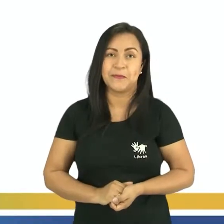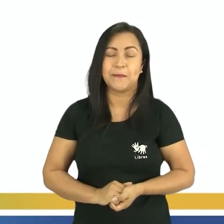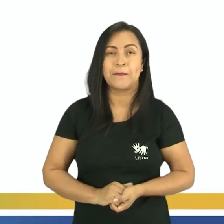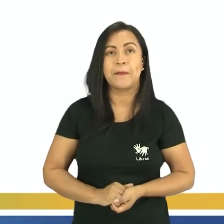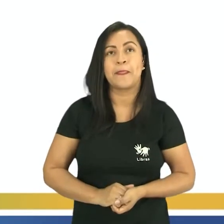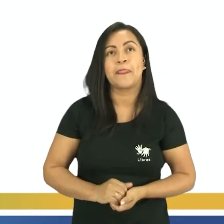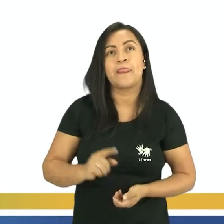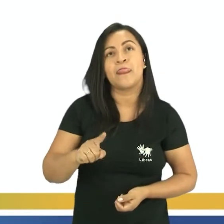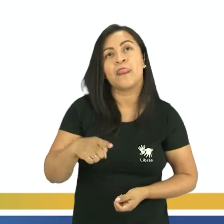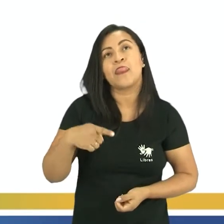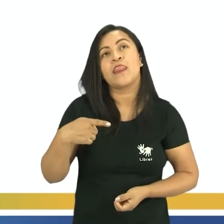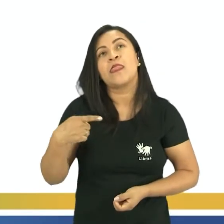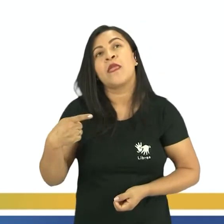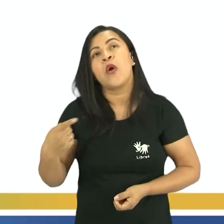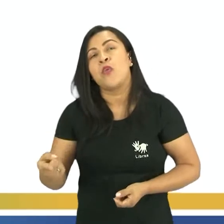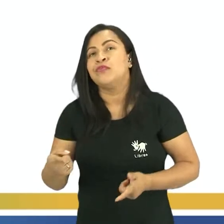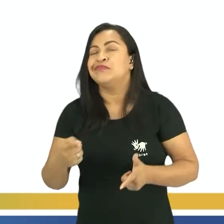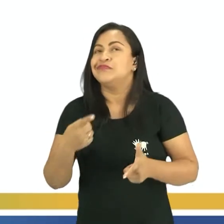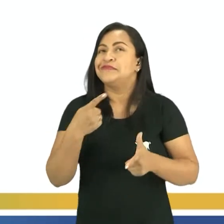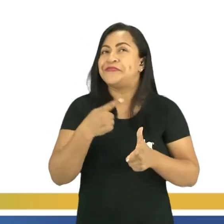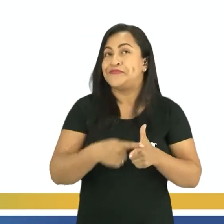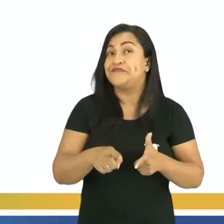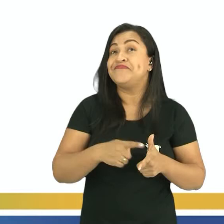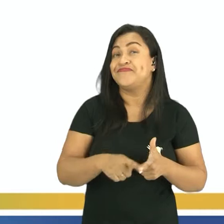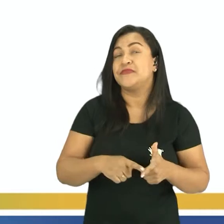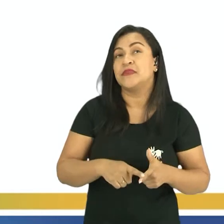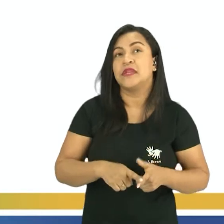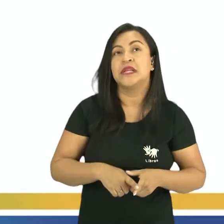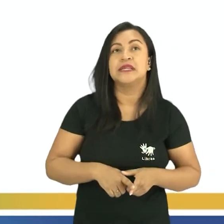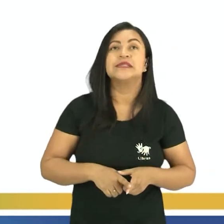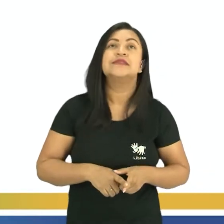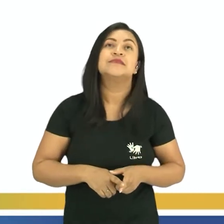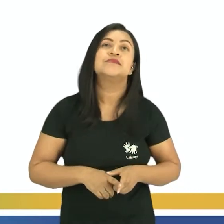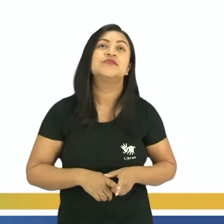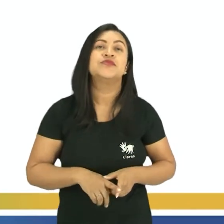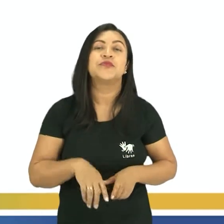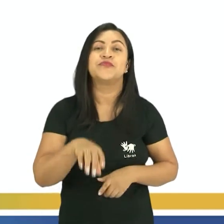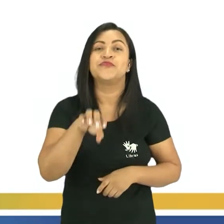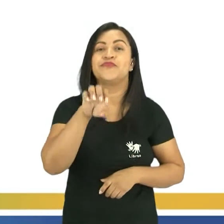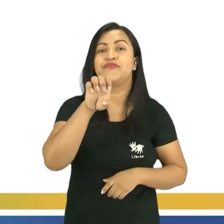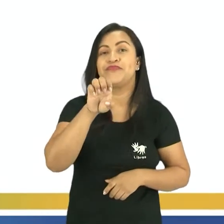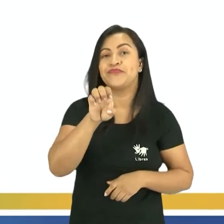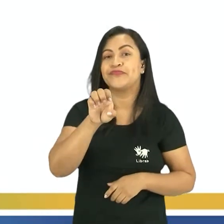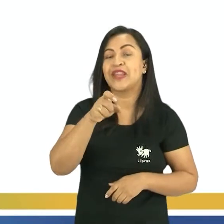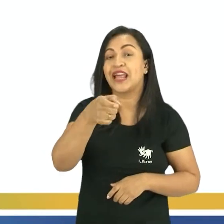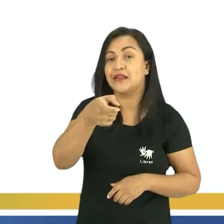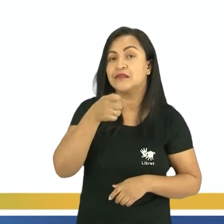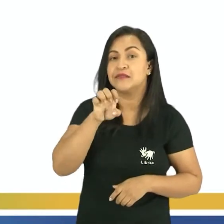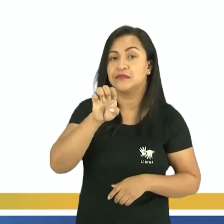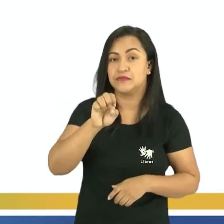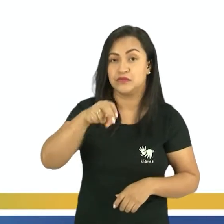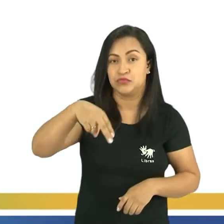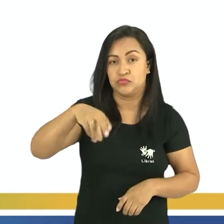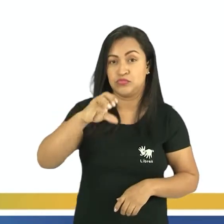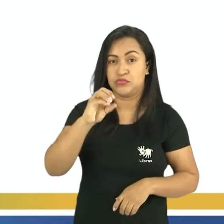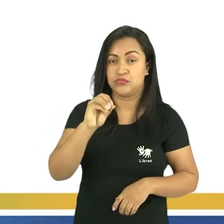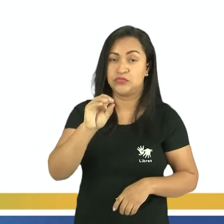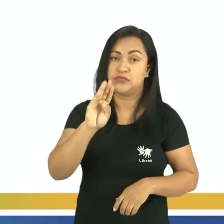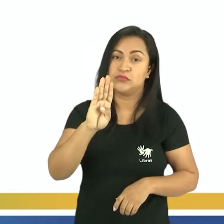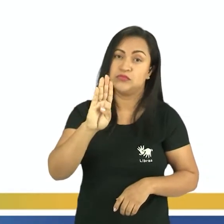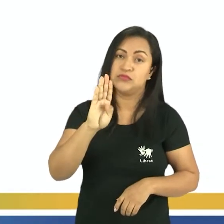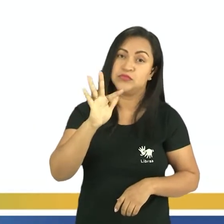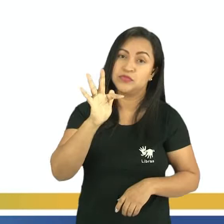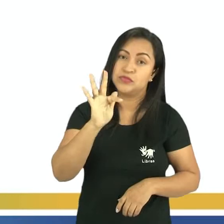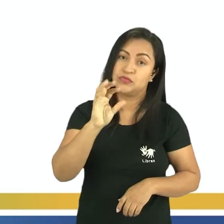Tem outros principais problemas a Europa. E um dos graves problemas é a xenofobia, né? Daqui a pouco a gente vai falar mais